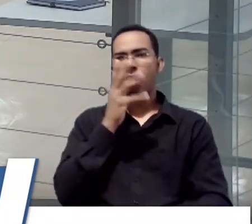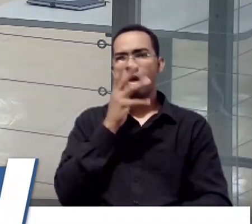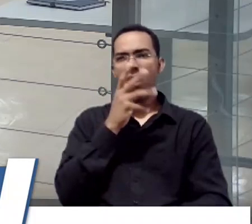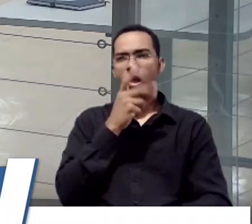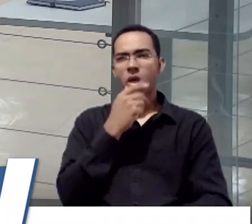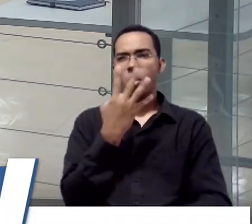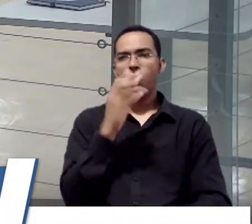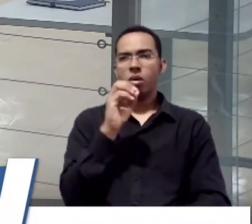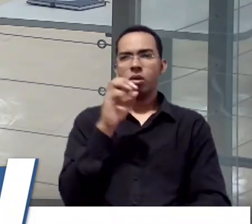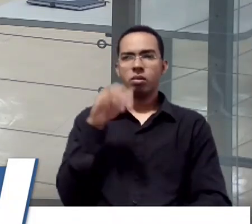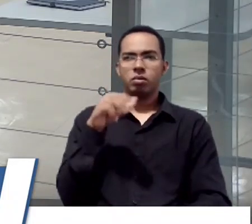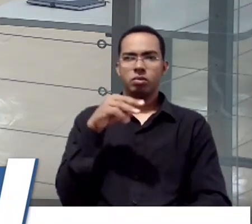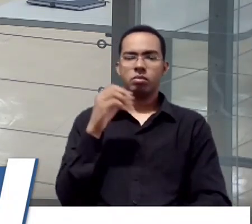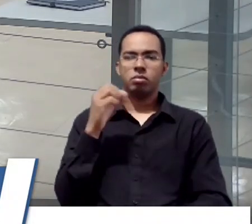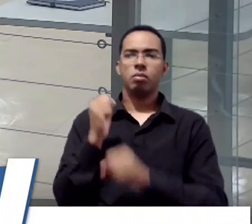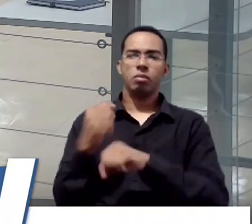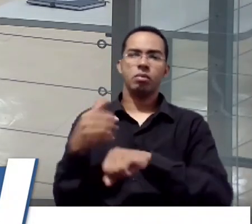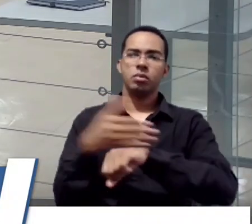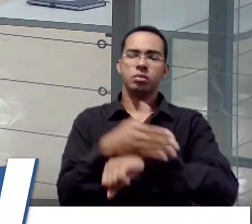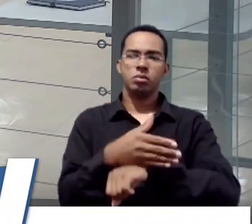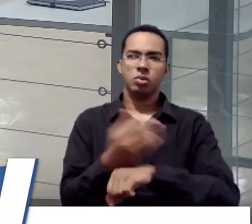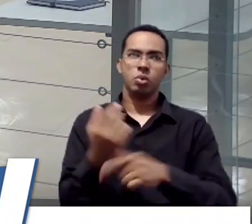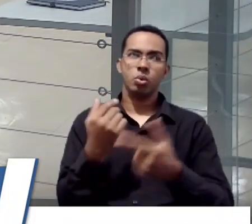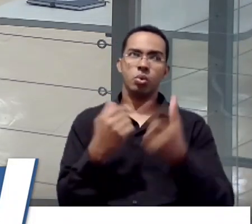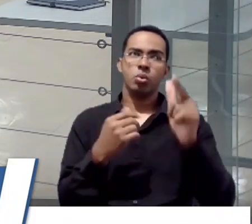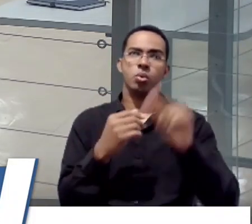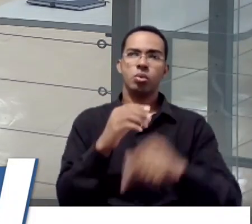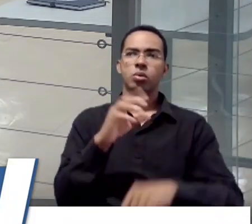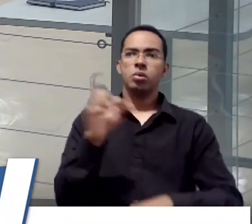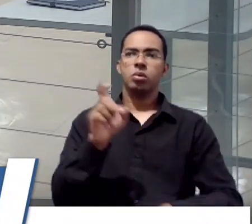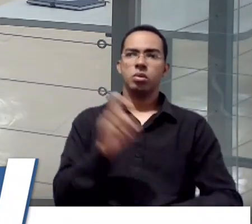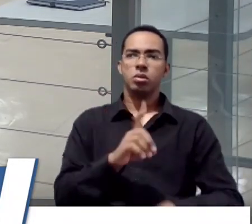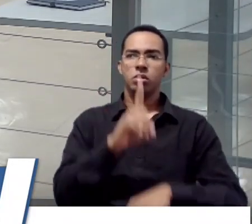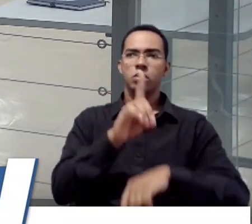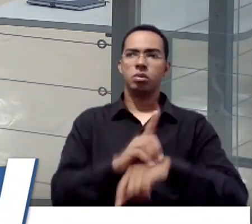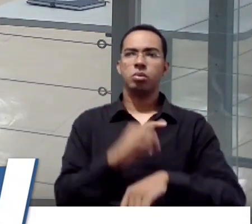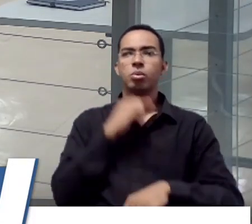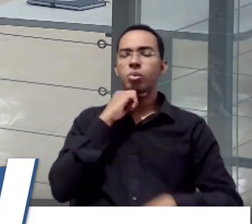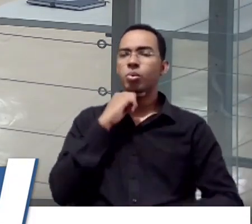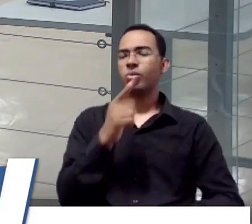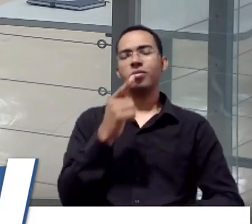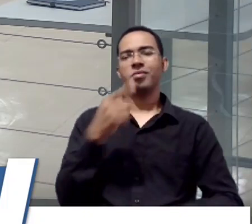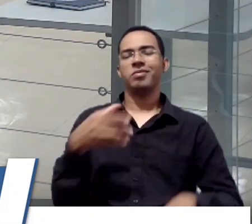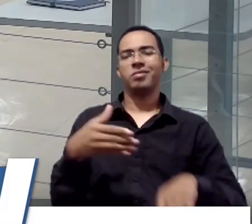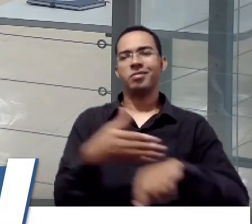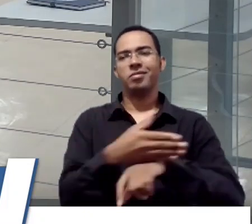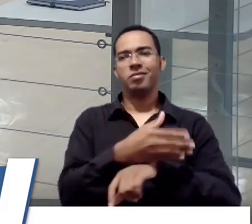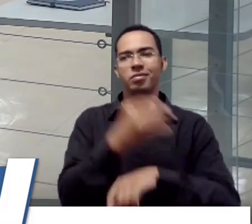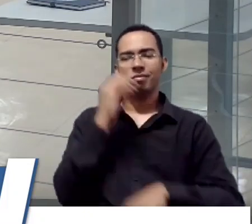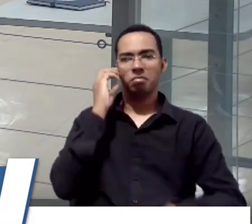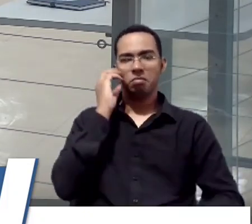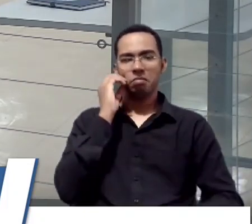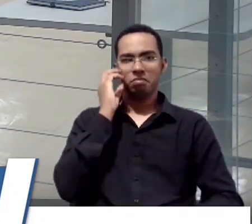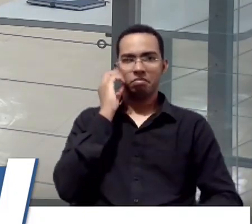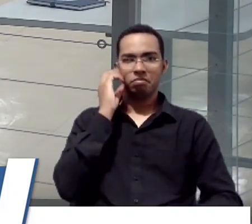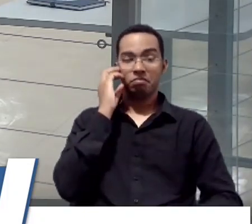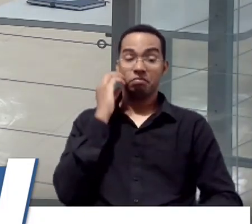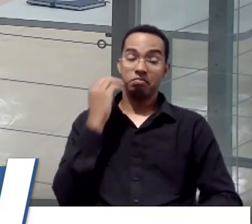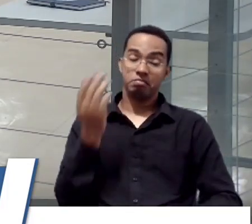minutos para poder entrar. Um outro ex-diretor da Sabesp não conseguiu entrar. Tá certo?